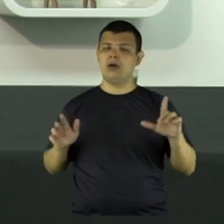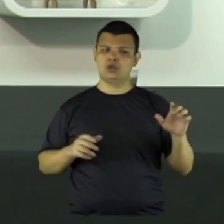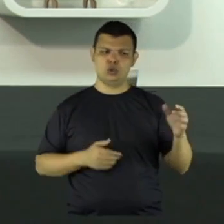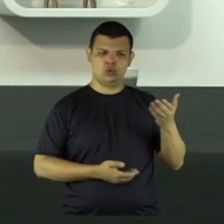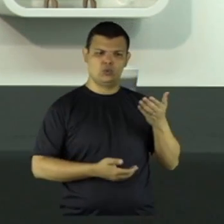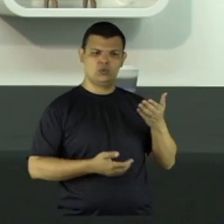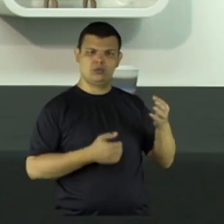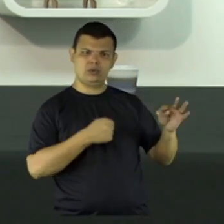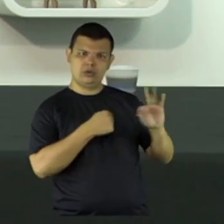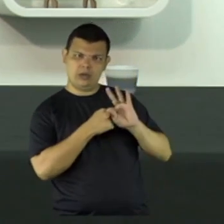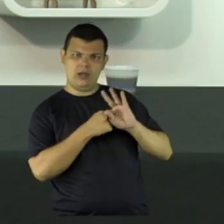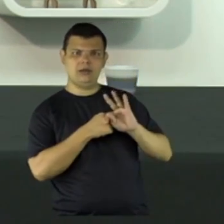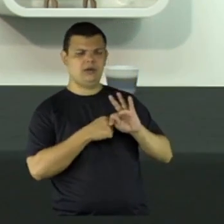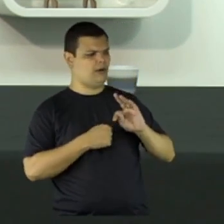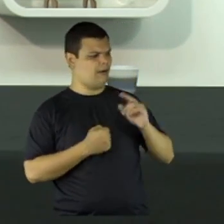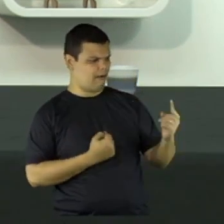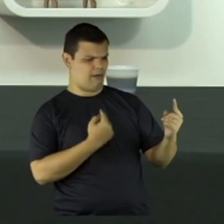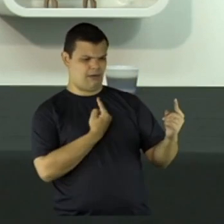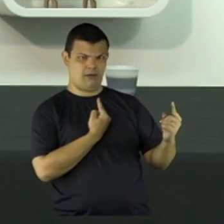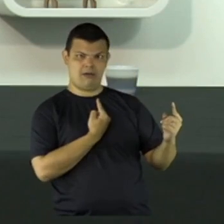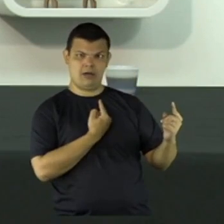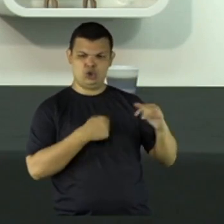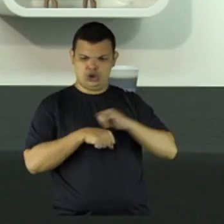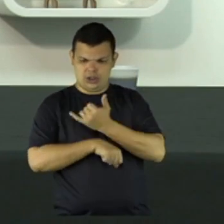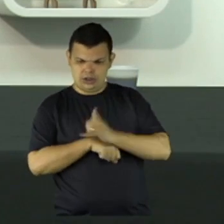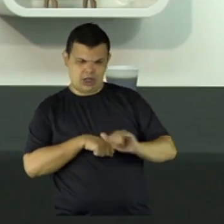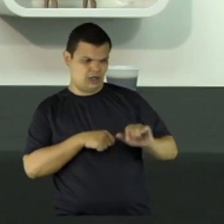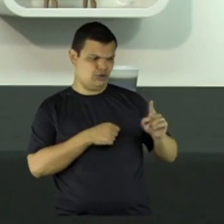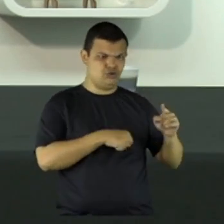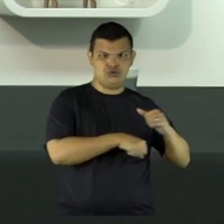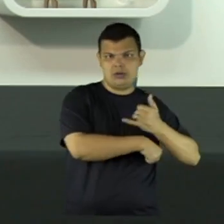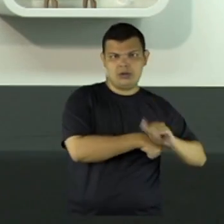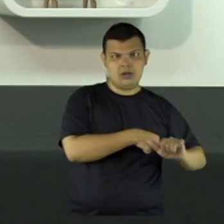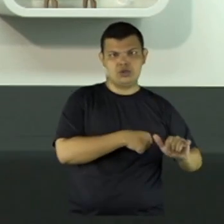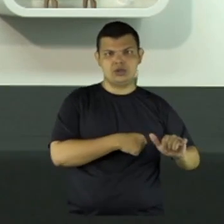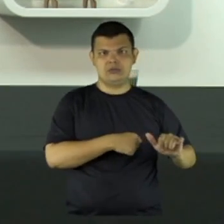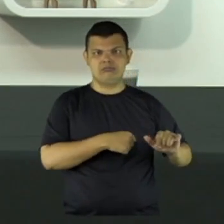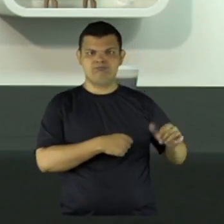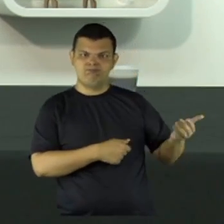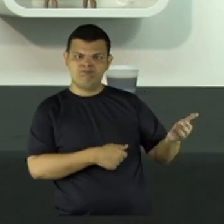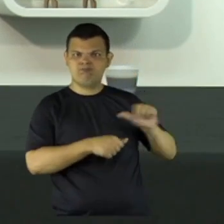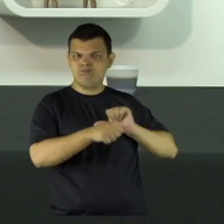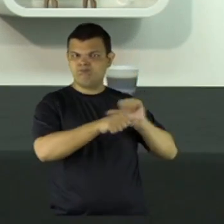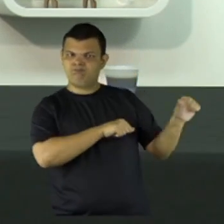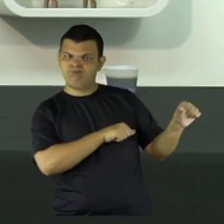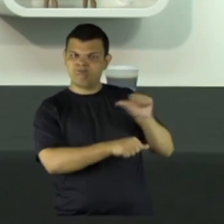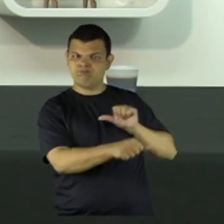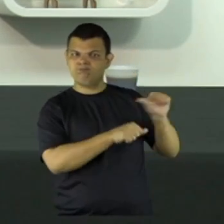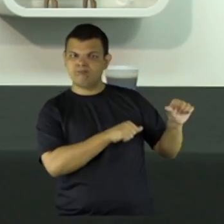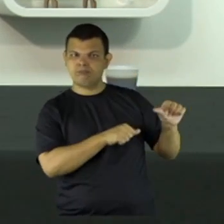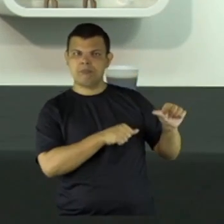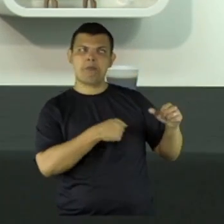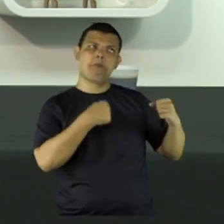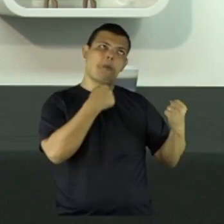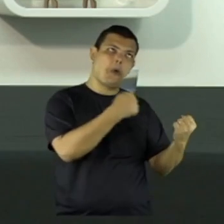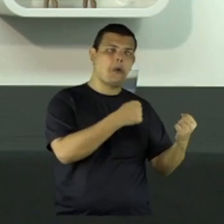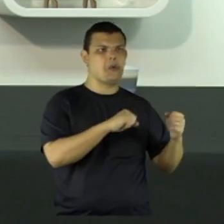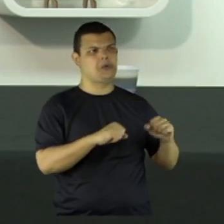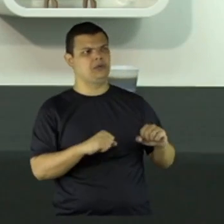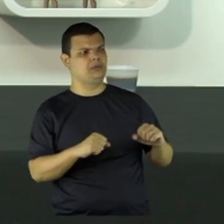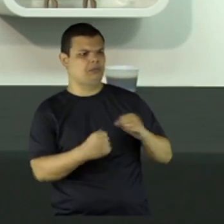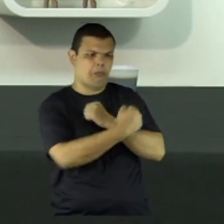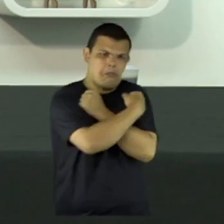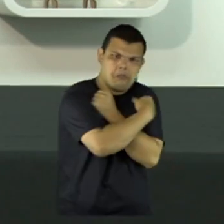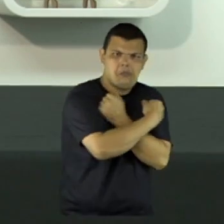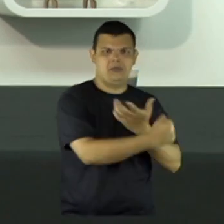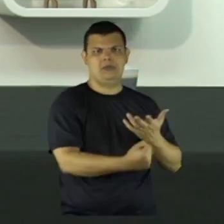início, a questão da técnica. Os oponentes eles vão trocar técnicas de golpes, de